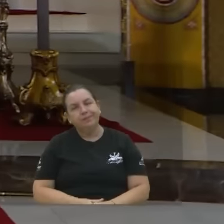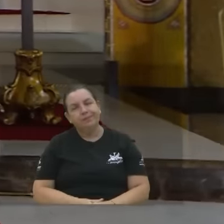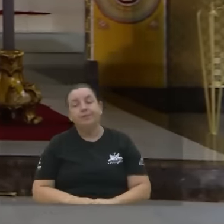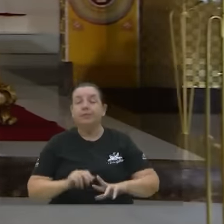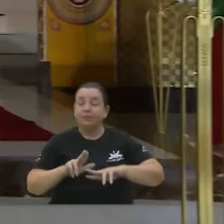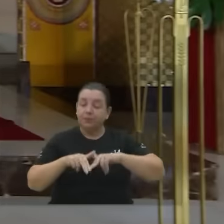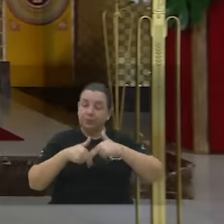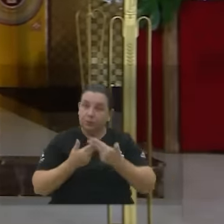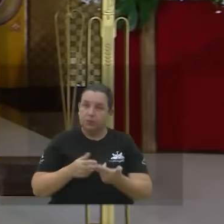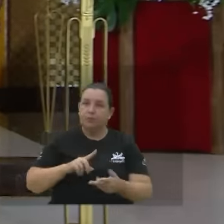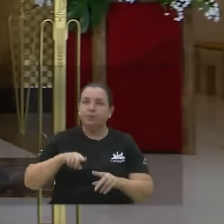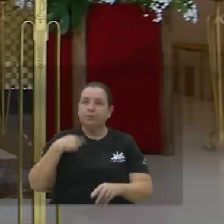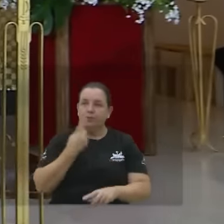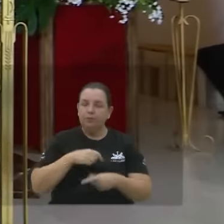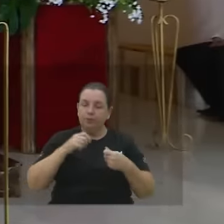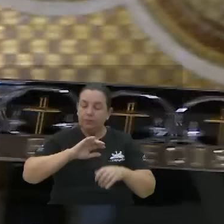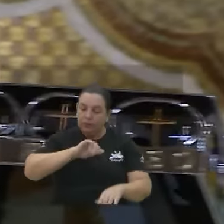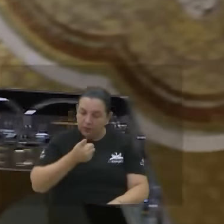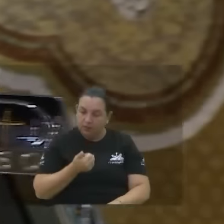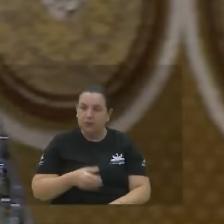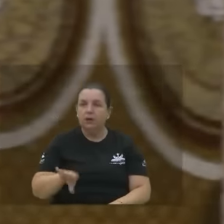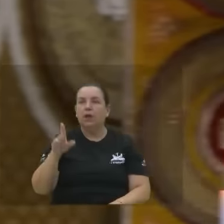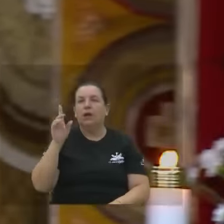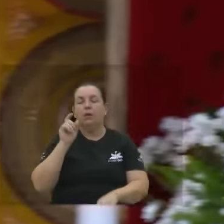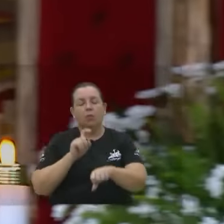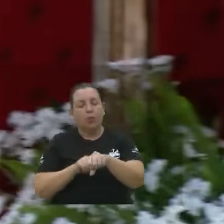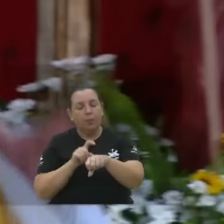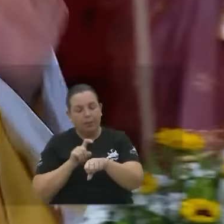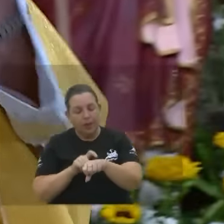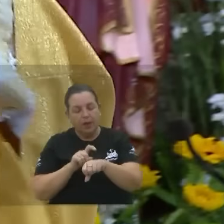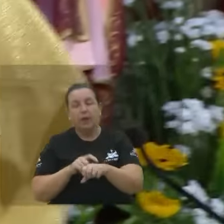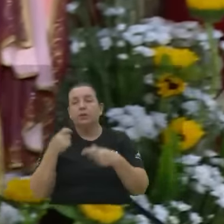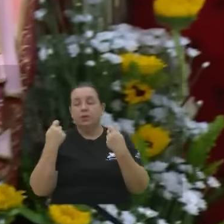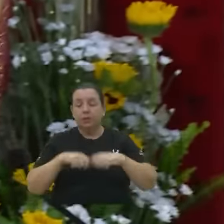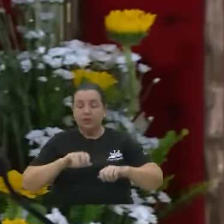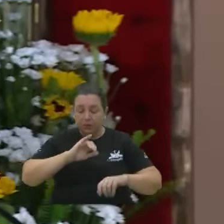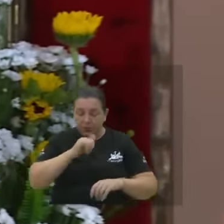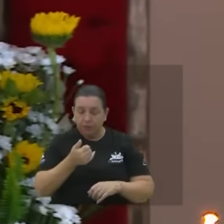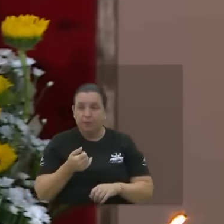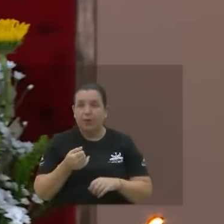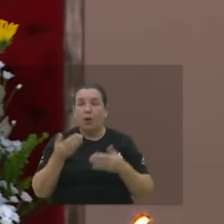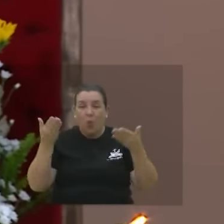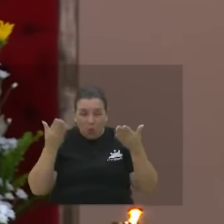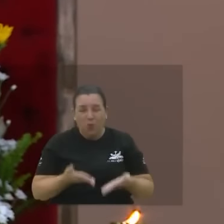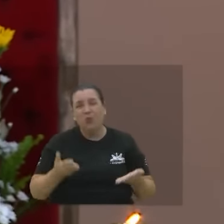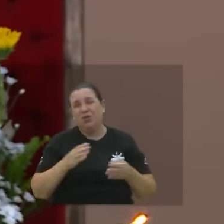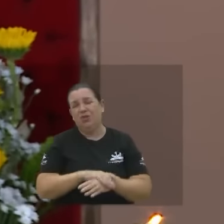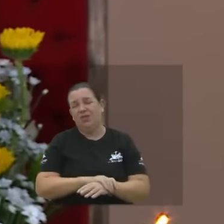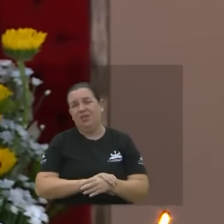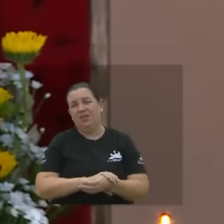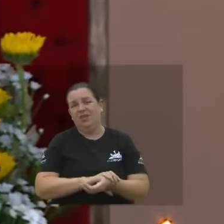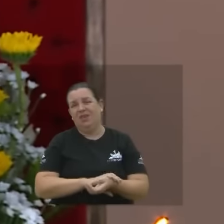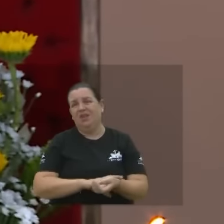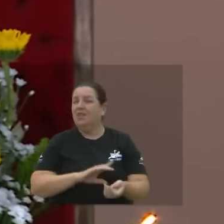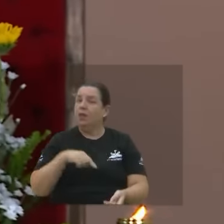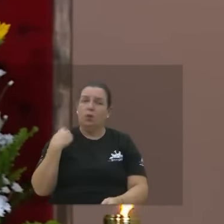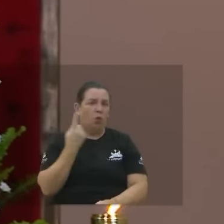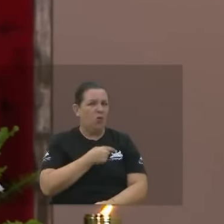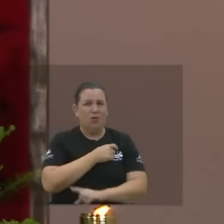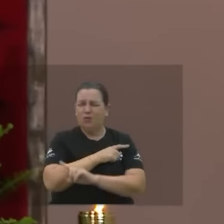isso, aproveitemos cada momento. Aproveitemos o tempo presente, que não é